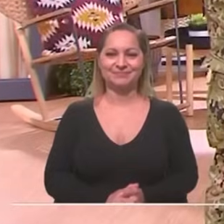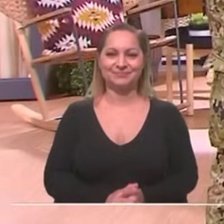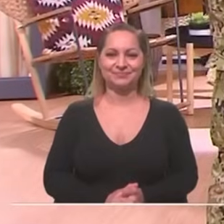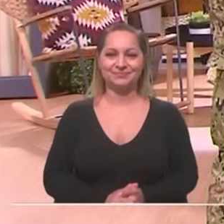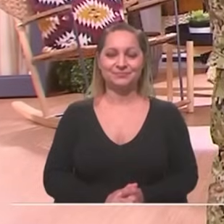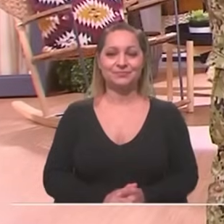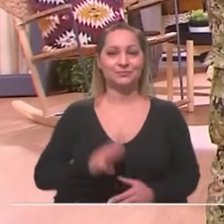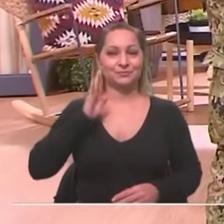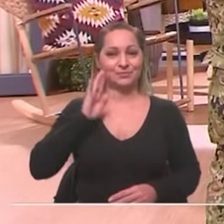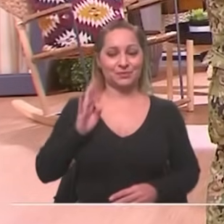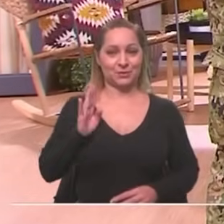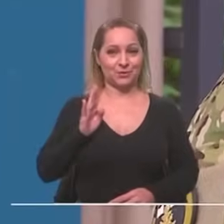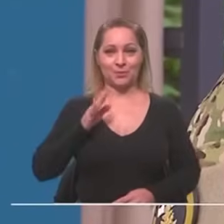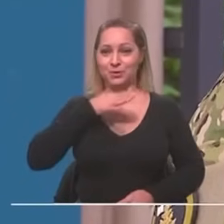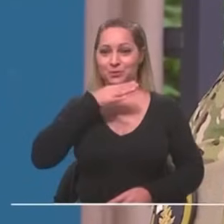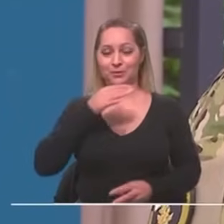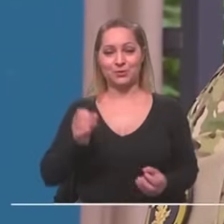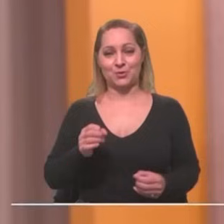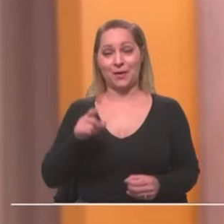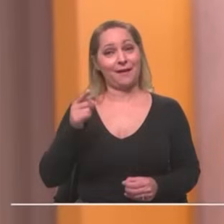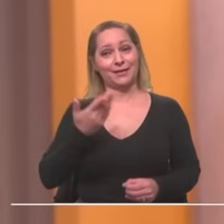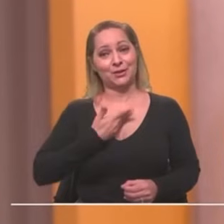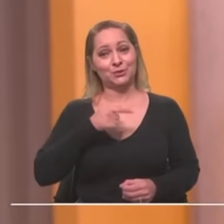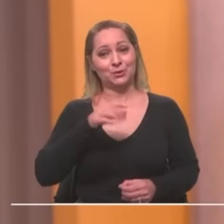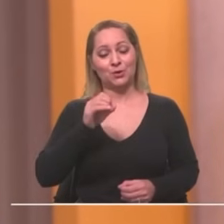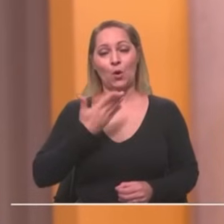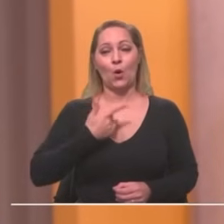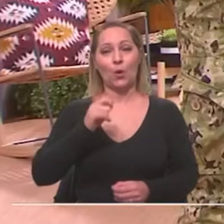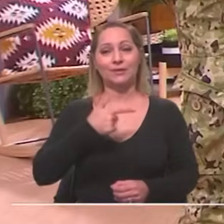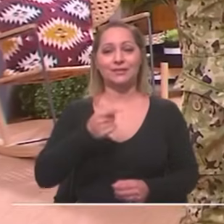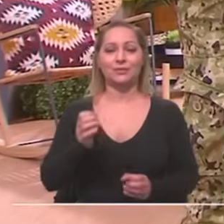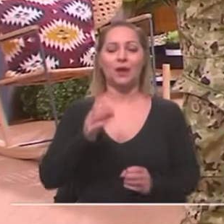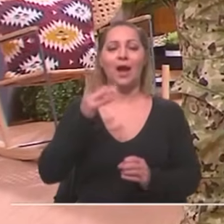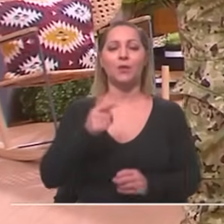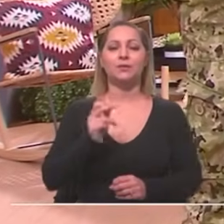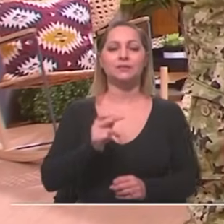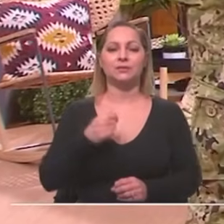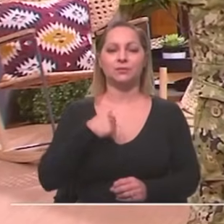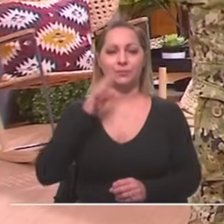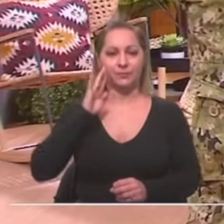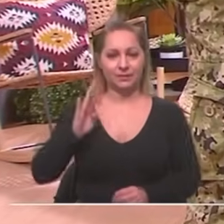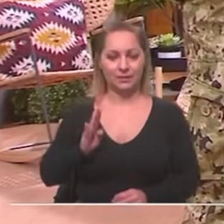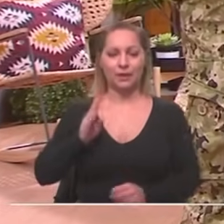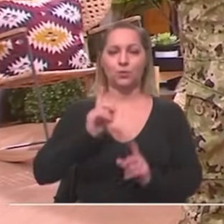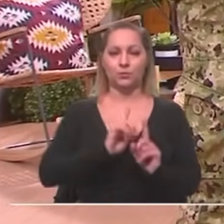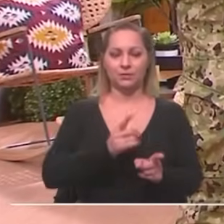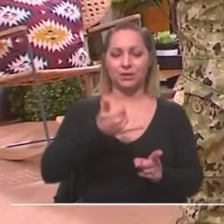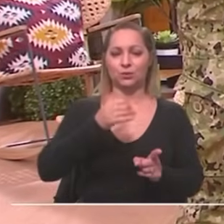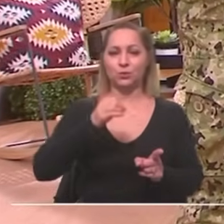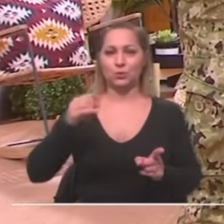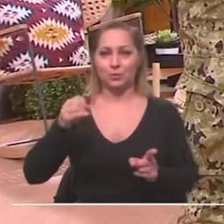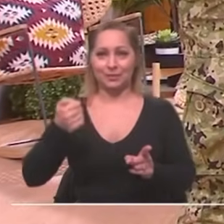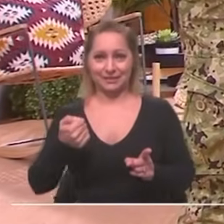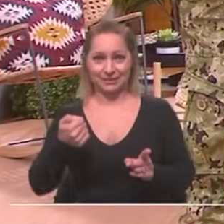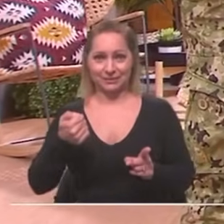Não há. No exército, não há a Dona Odete. Há quantos anos é que está no exército, capitão? Sou militar desde 2005.